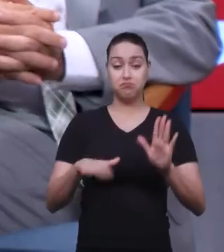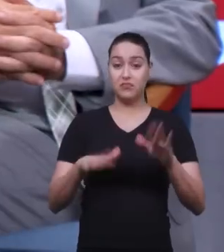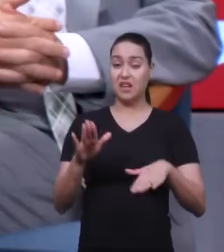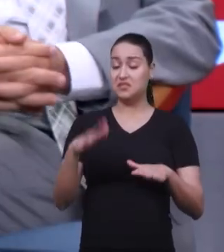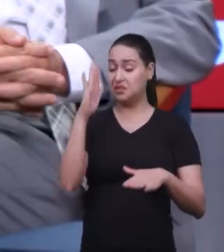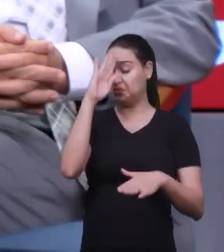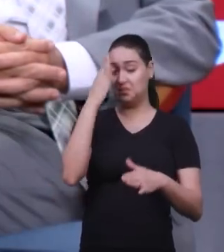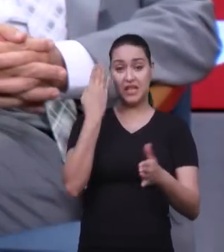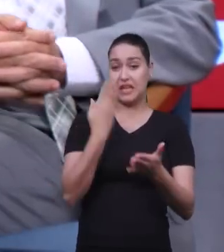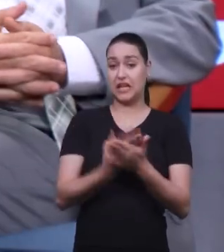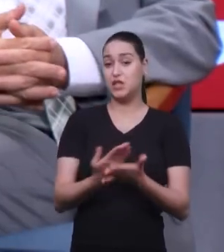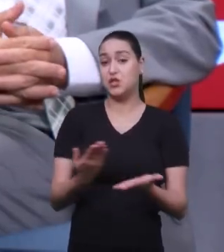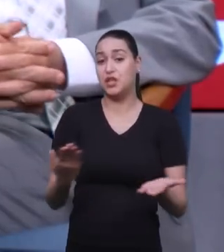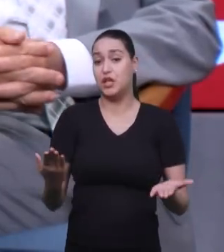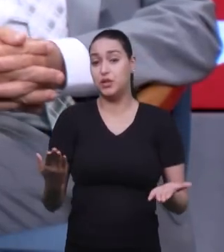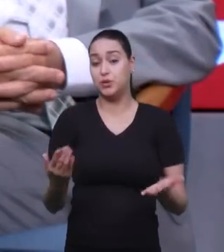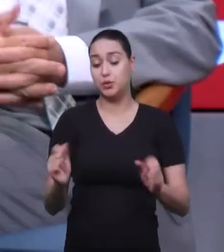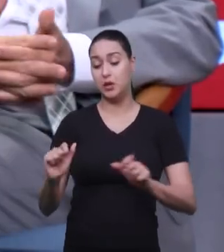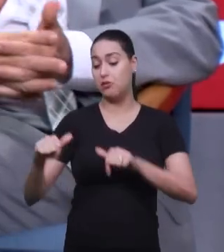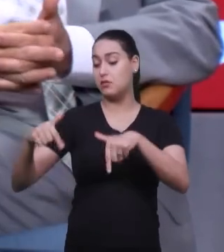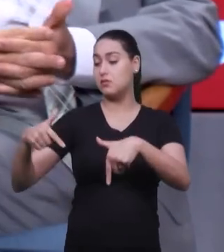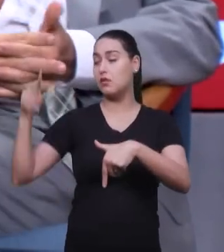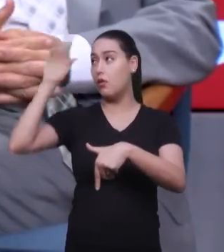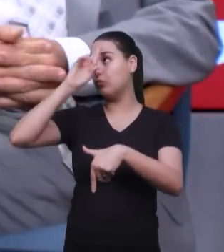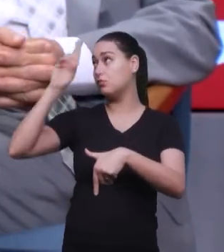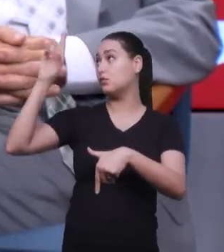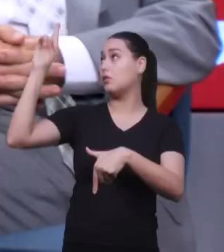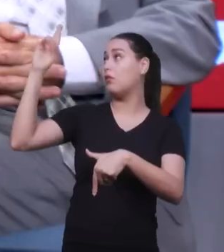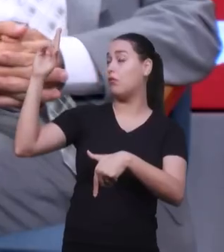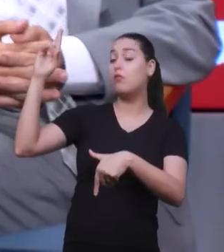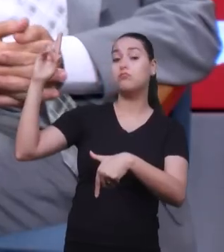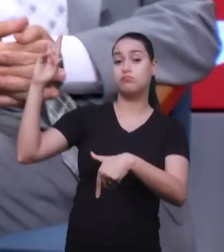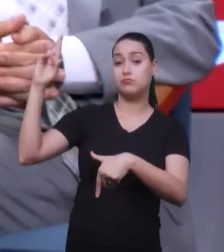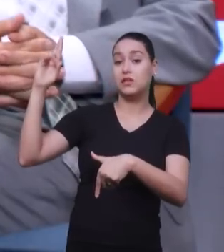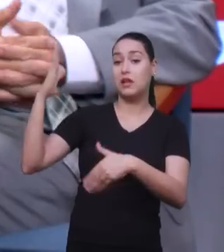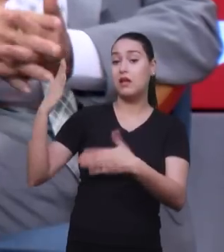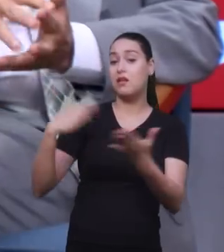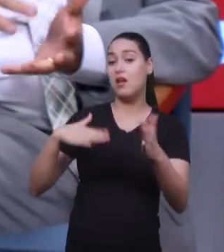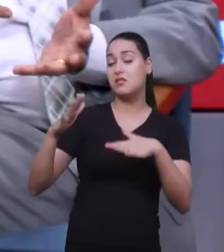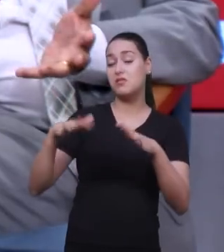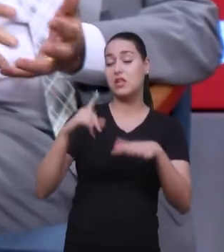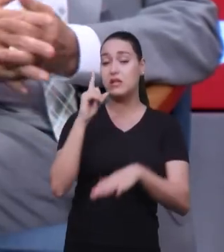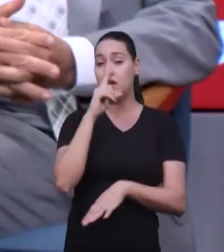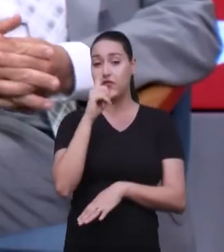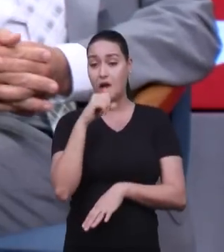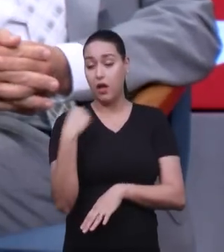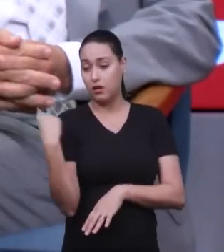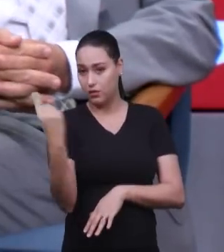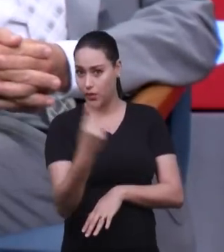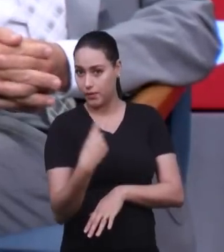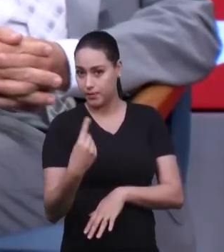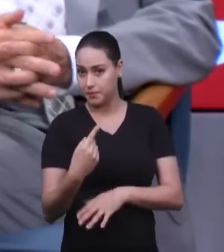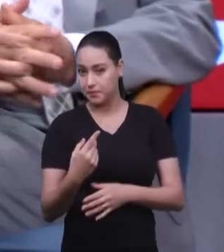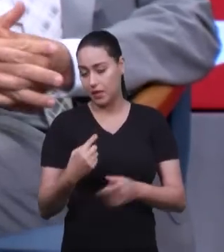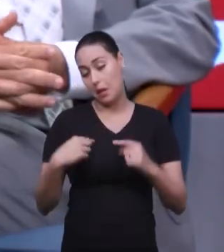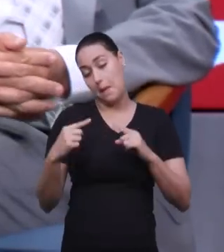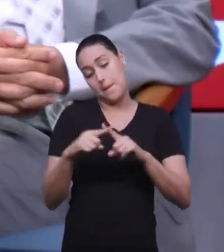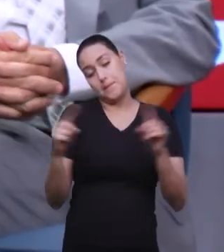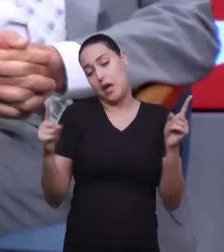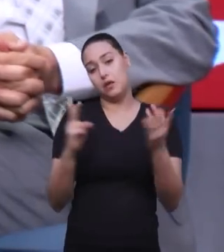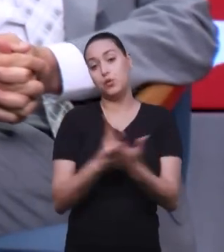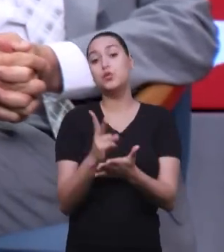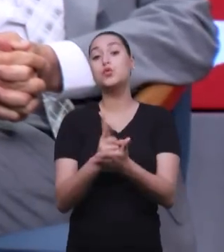às vezes não crê numa coisa que o Senhor fez, e essa às vezes é uma falha nossa. Mas vamos